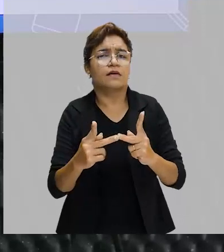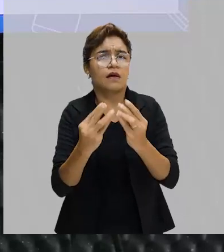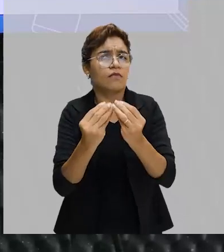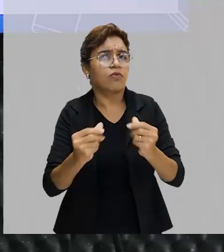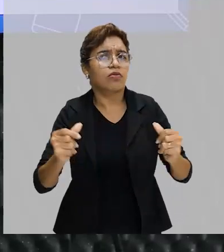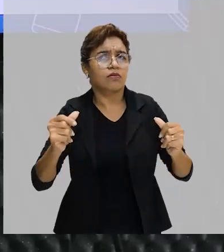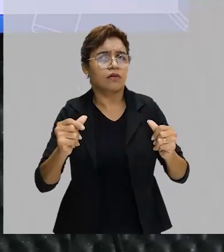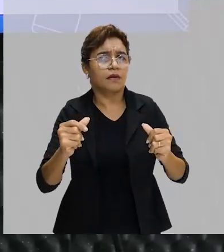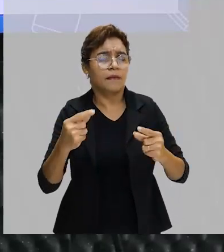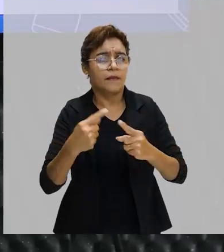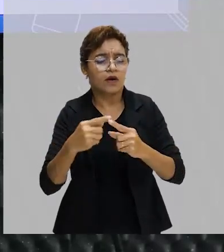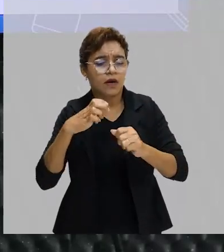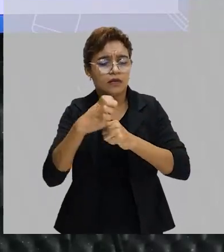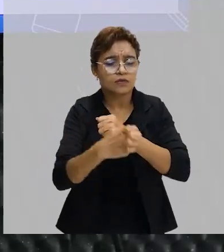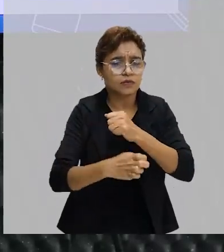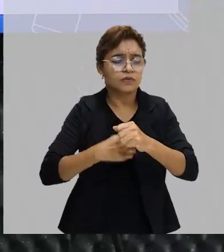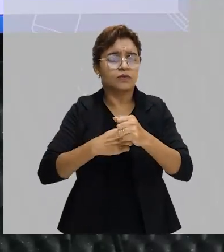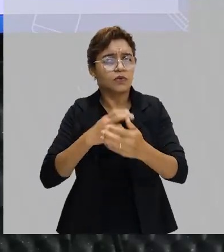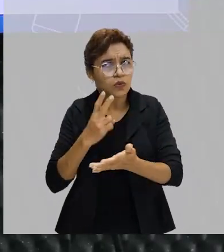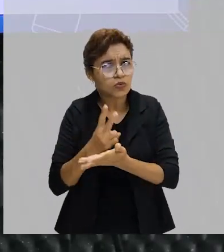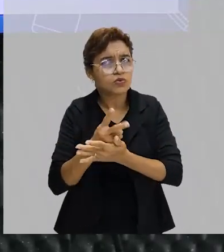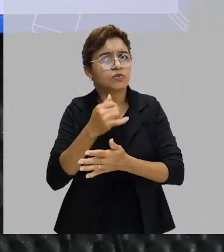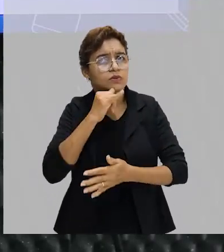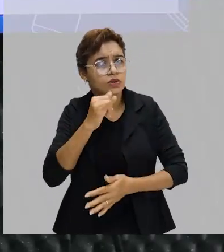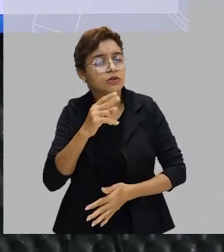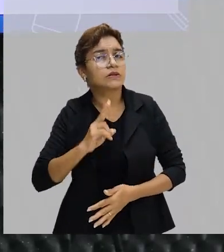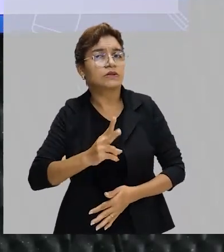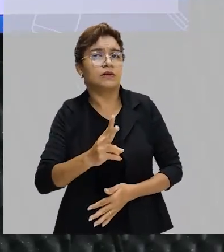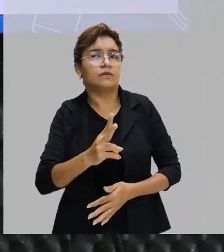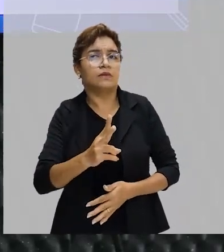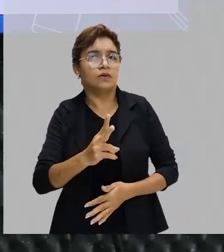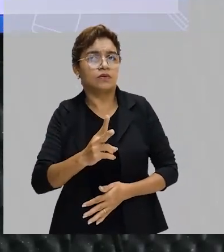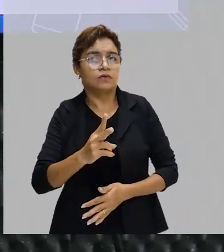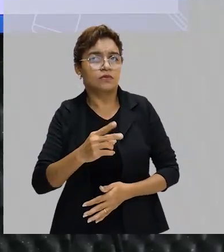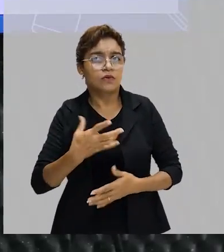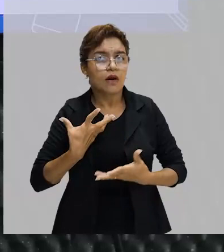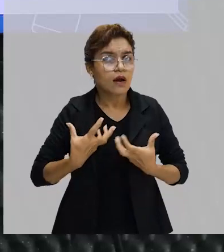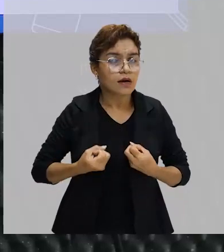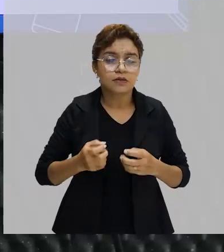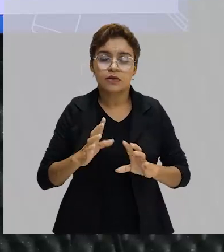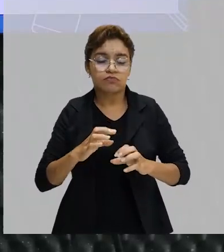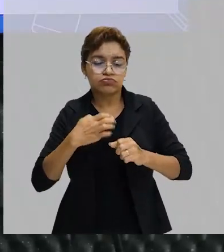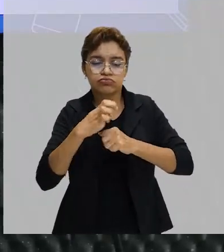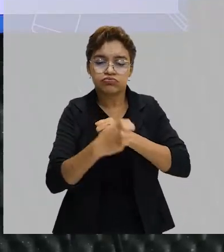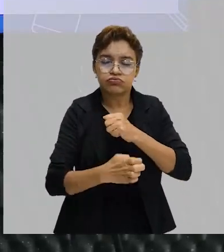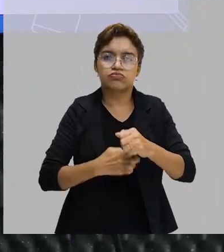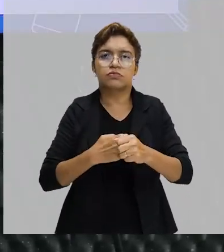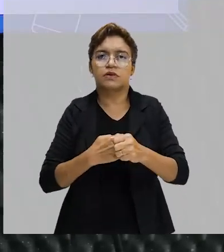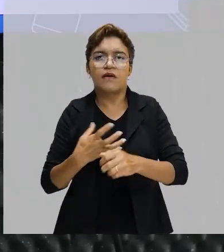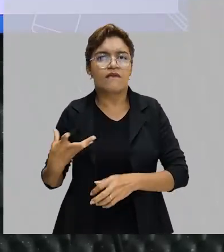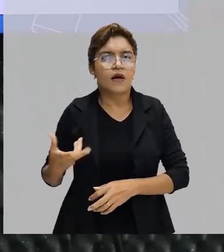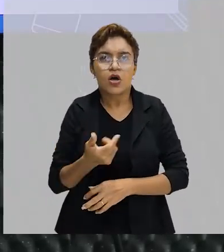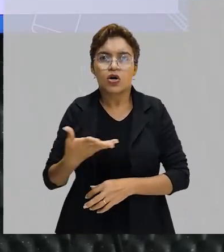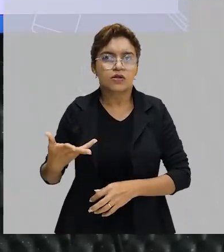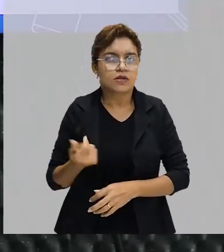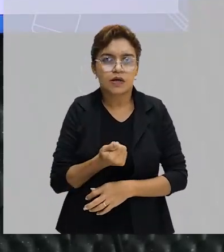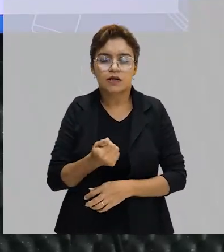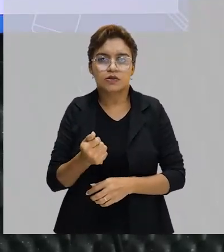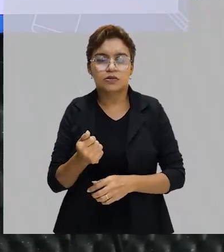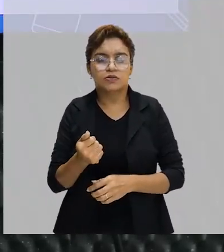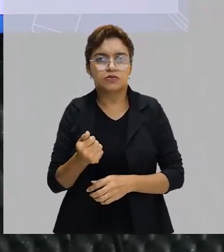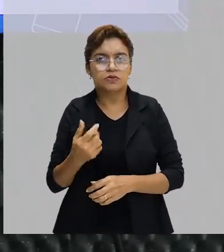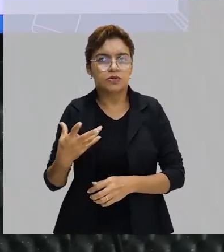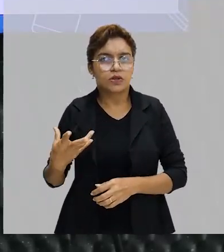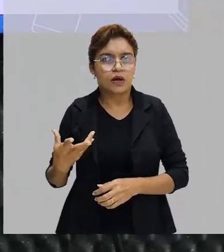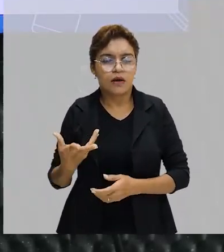elétron não perde energia? Entre aspas, não se cansa. E aí diminui a velocidade e